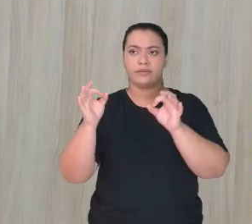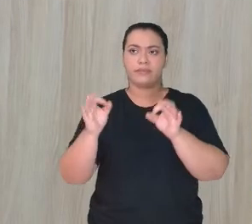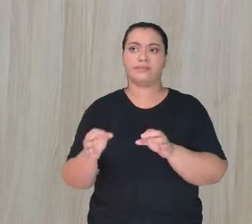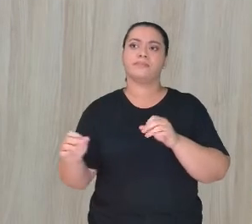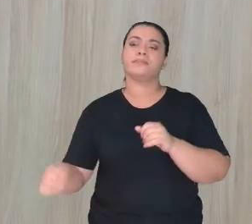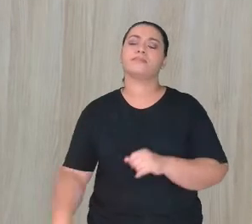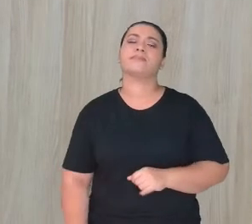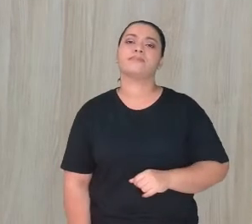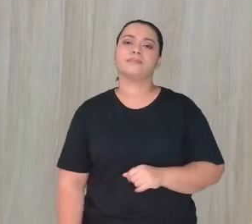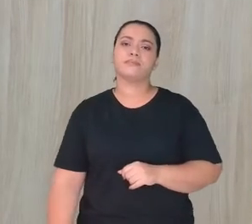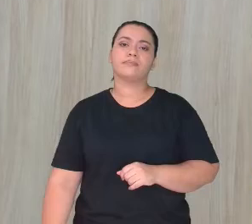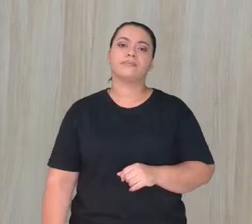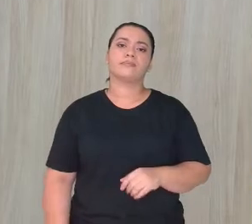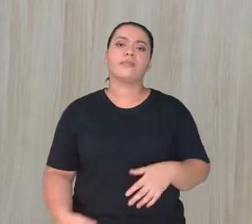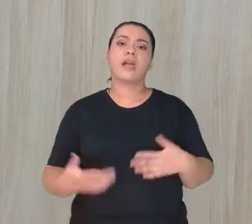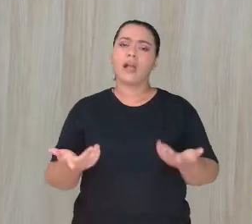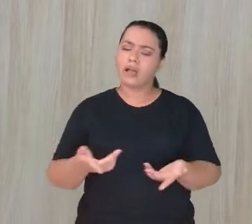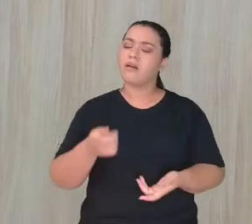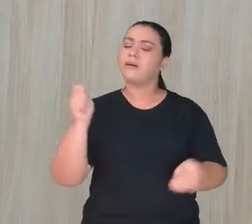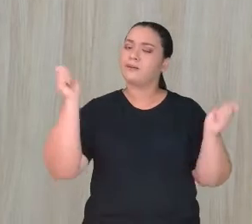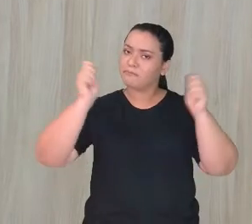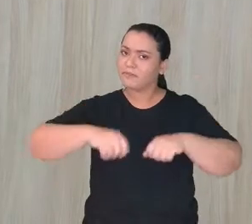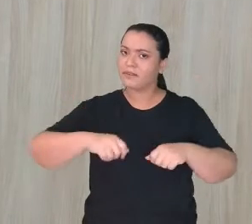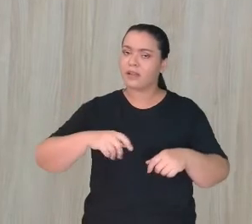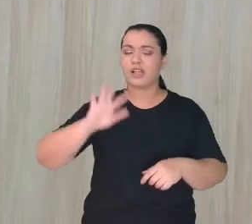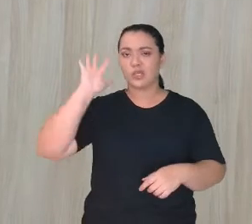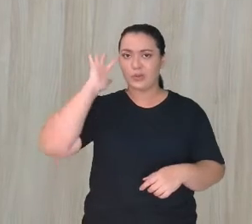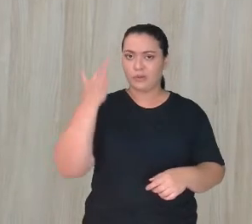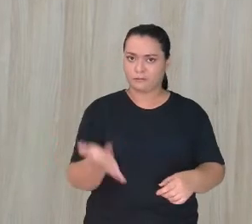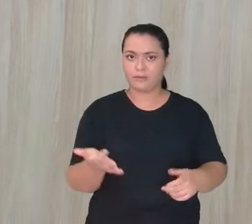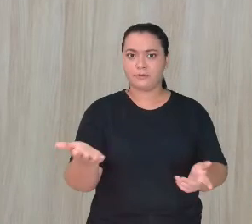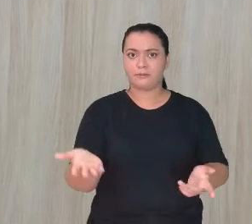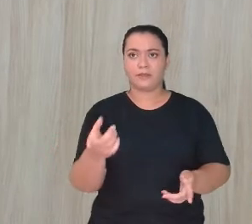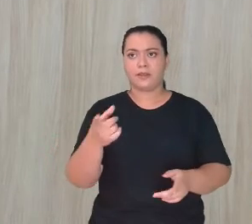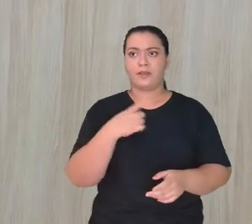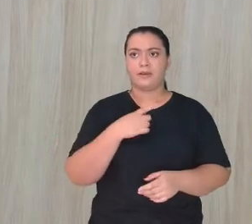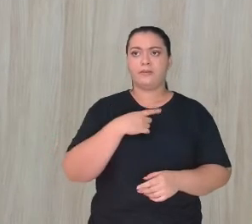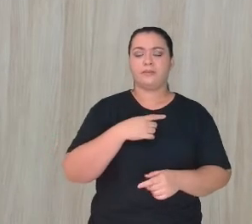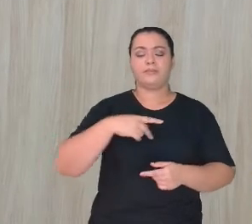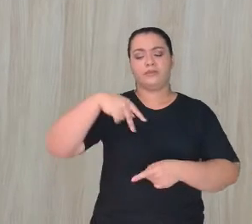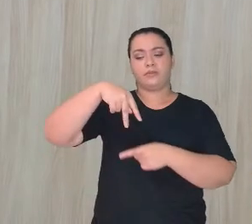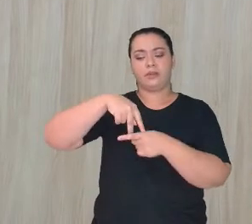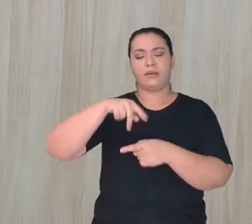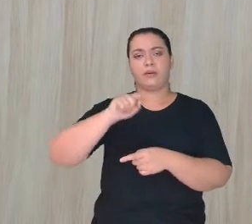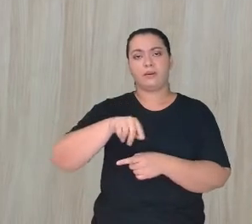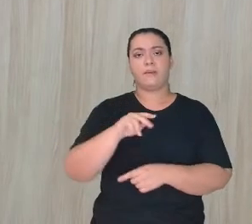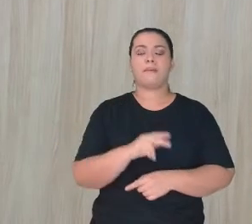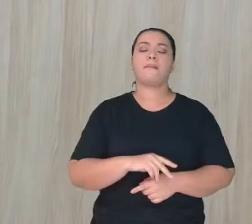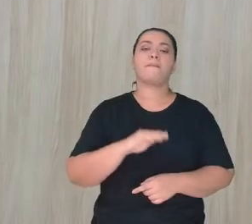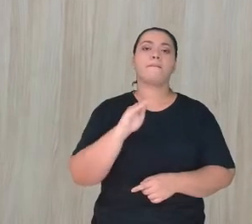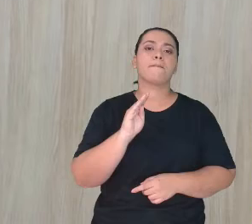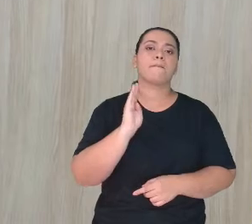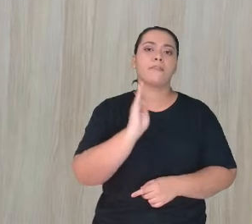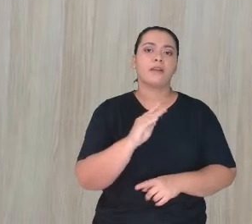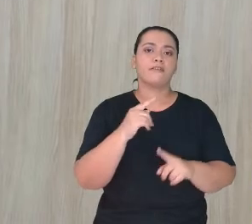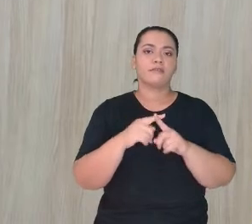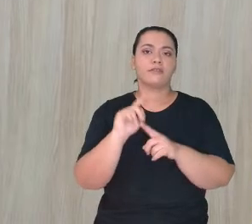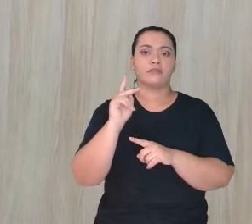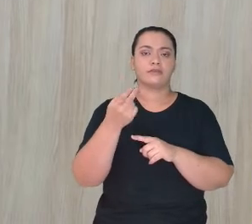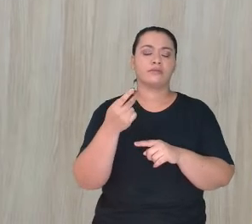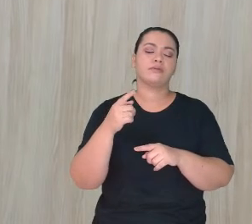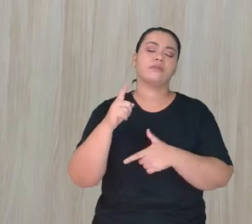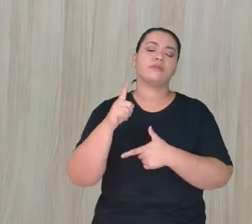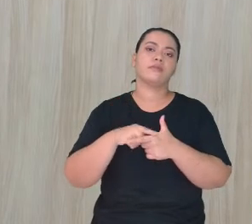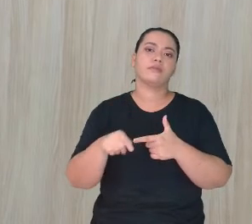tá bom? E aí, agora eu consigo fazer, ó, o triângulo, ó. Base vezes altura sobre 2, tá vendo? Aqui também, ó, base